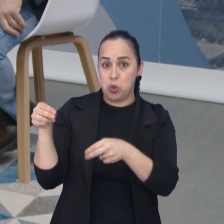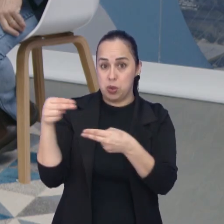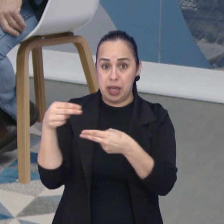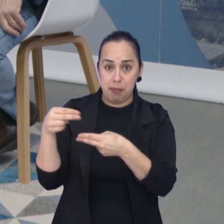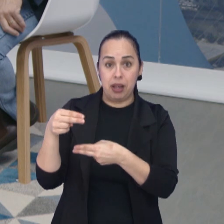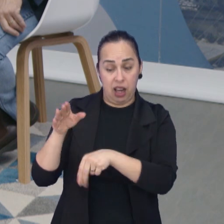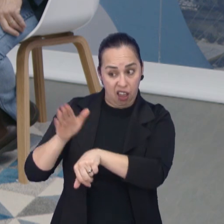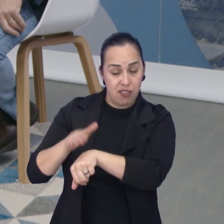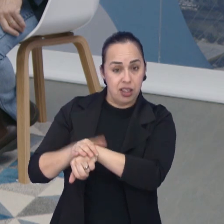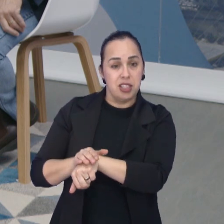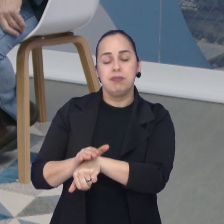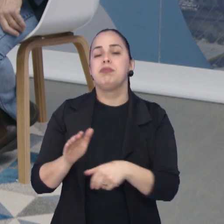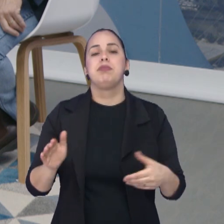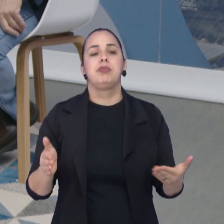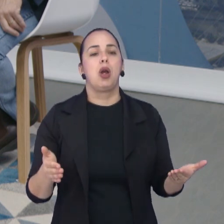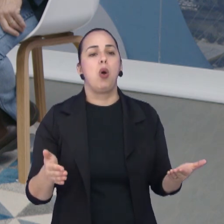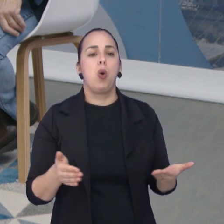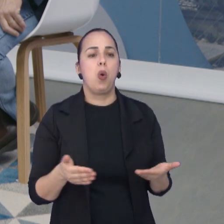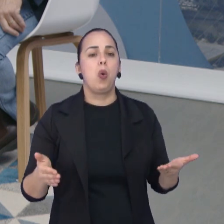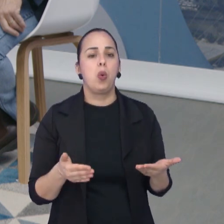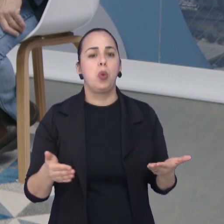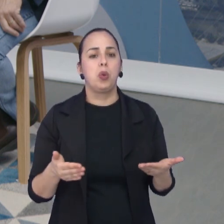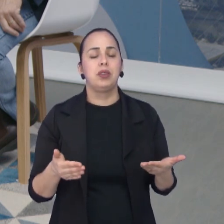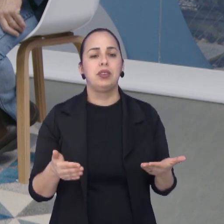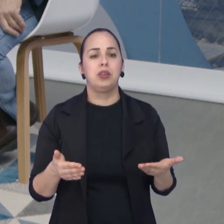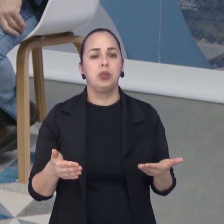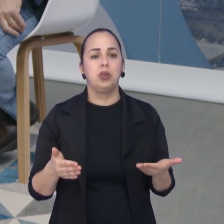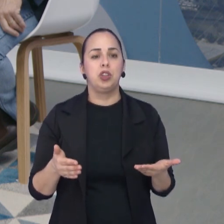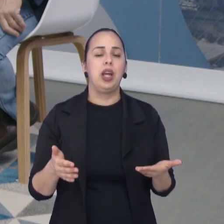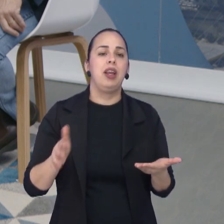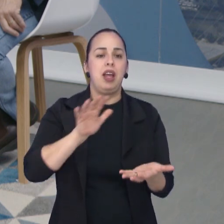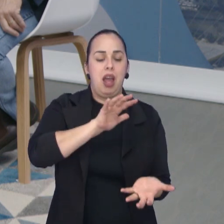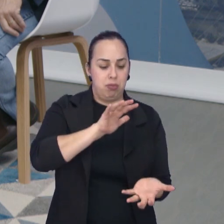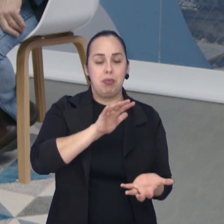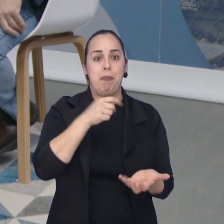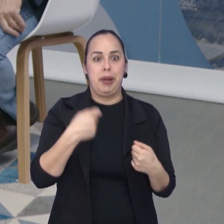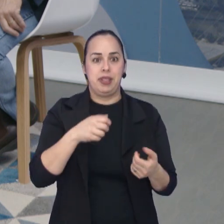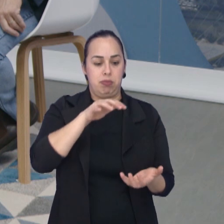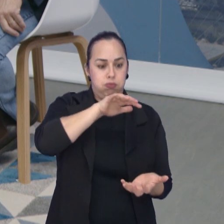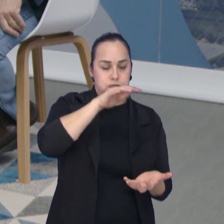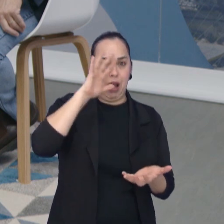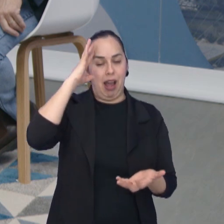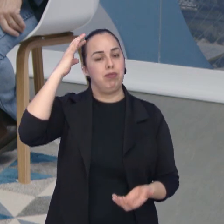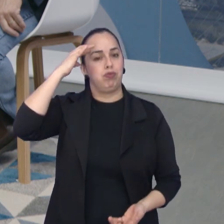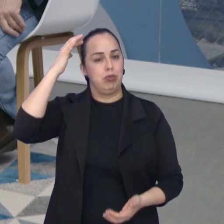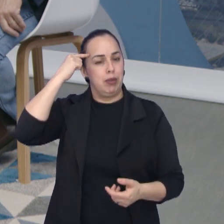Sebrae. Hoje a gente algo 360, né? Não dá só para pensar na questão de